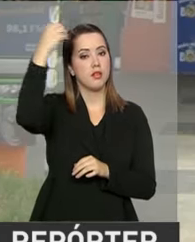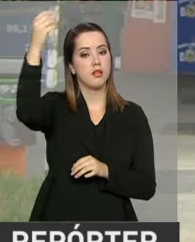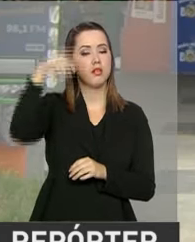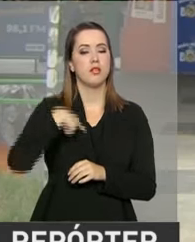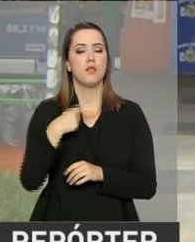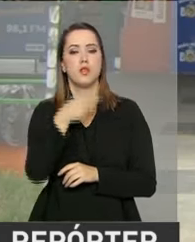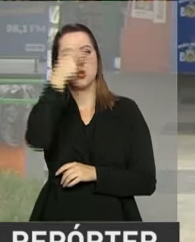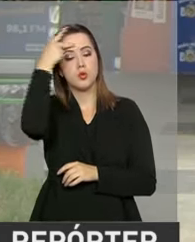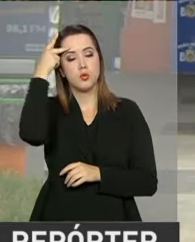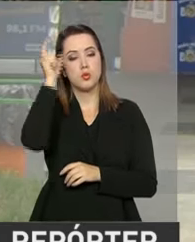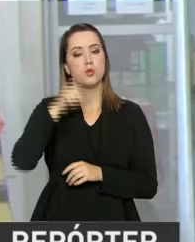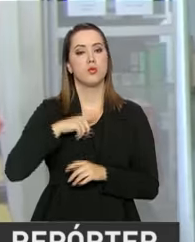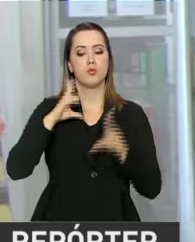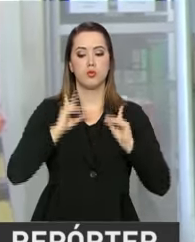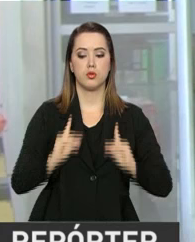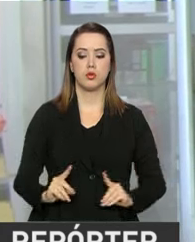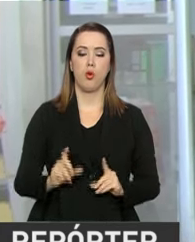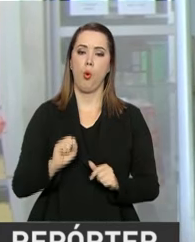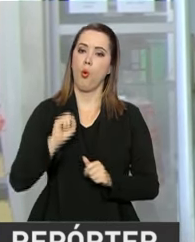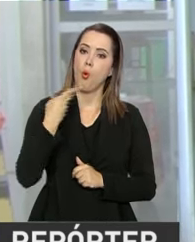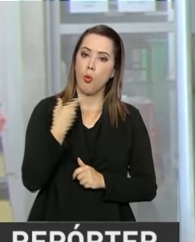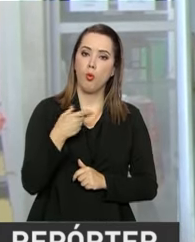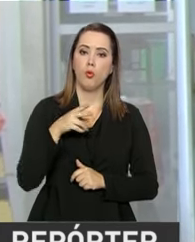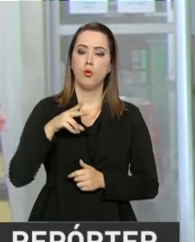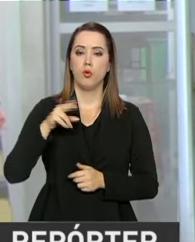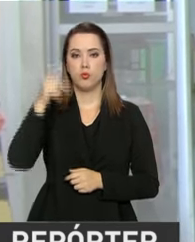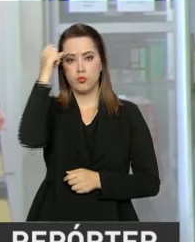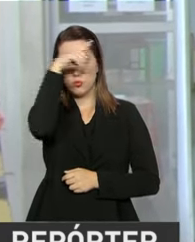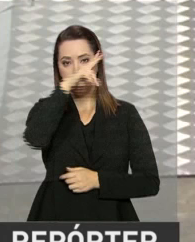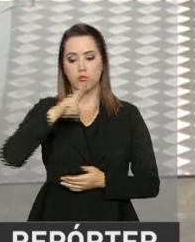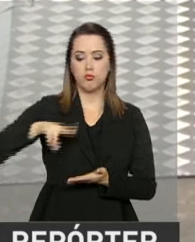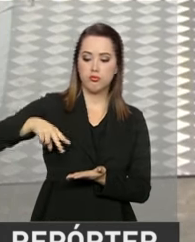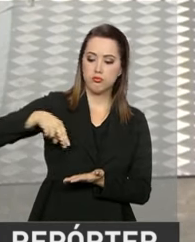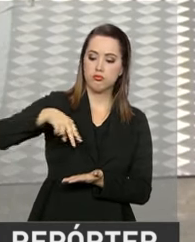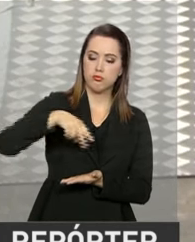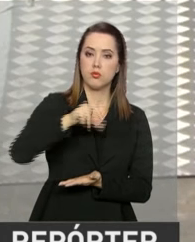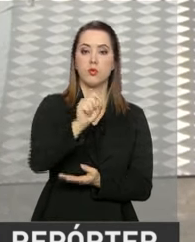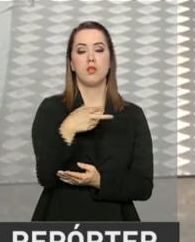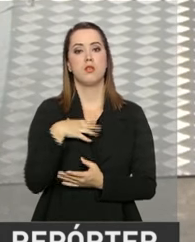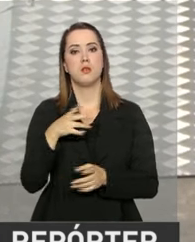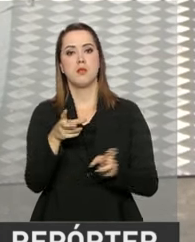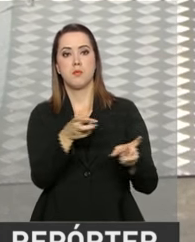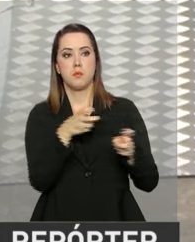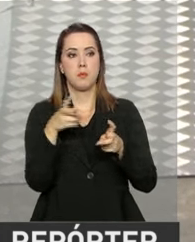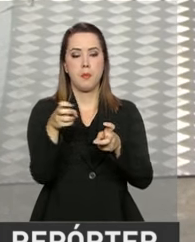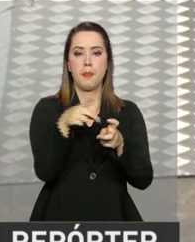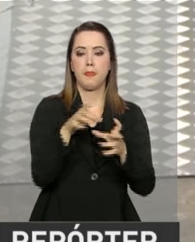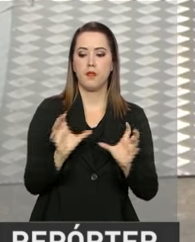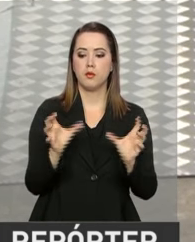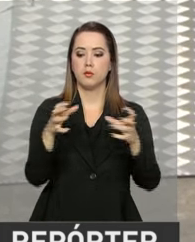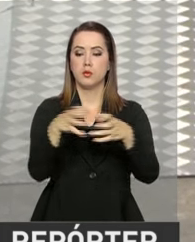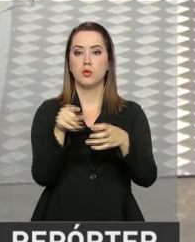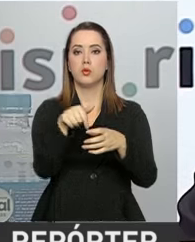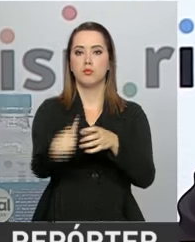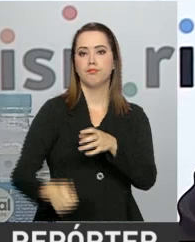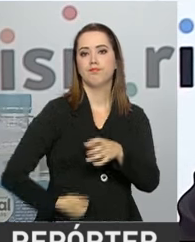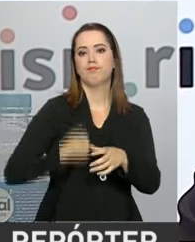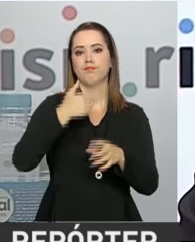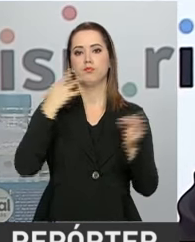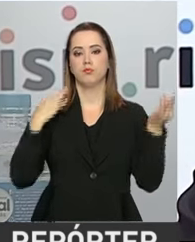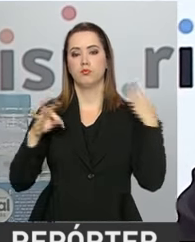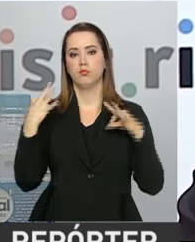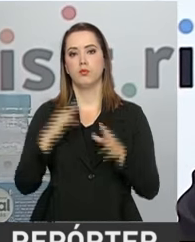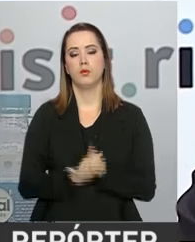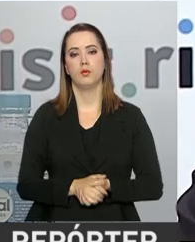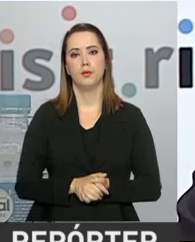tenham algum tipo de deficiência ou mobilidade reduzida e sensibilizar o setor para receber melhor o turista. A